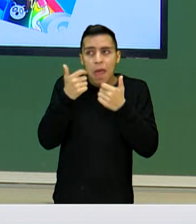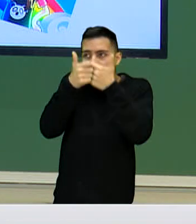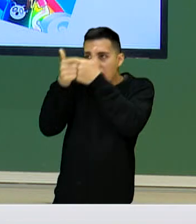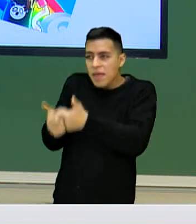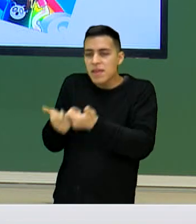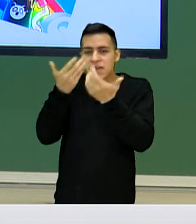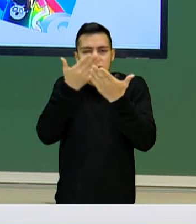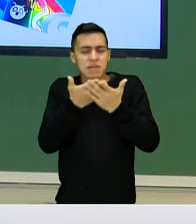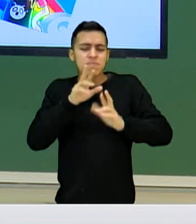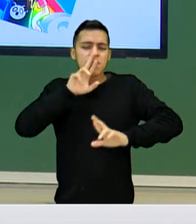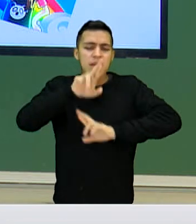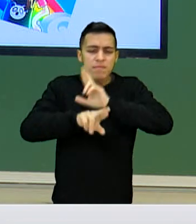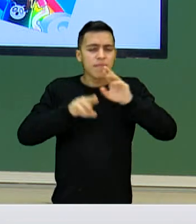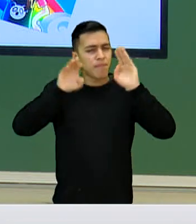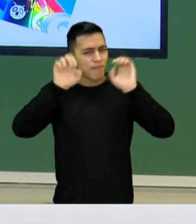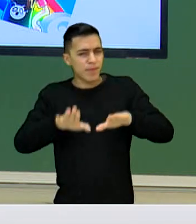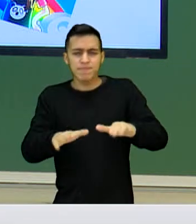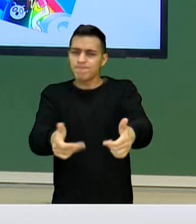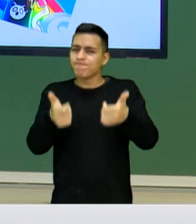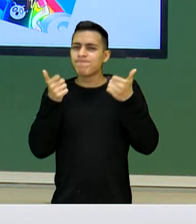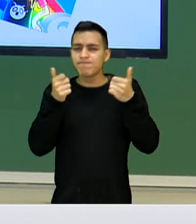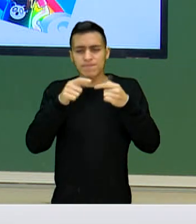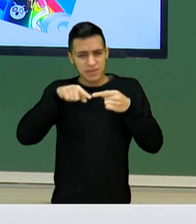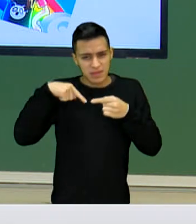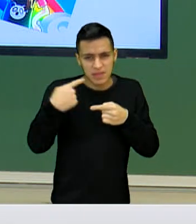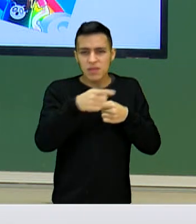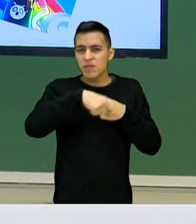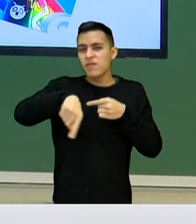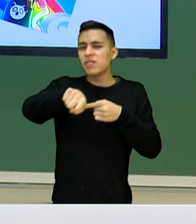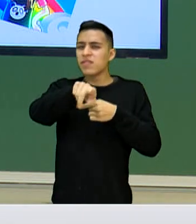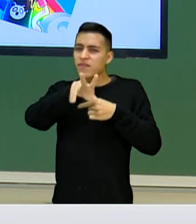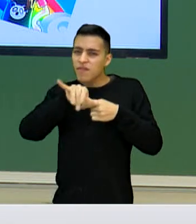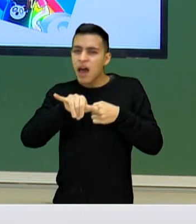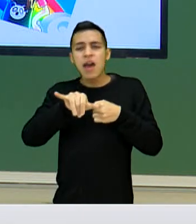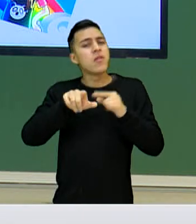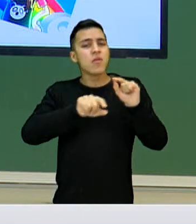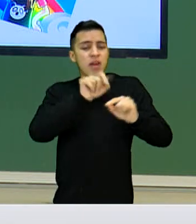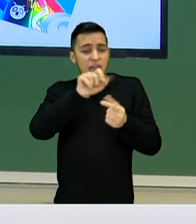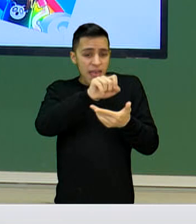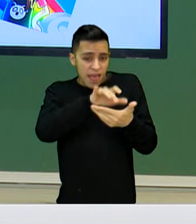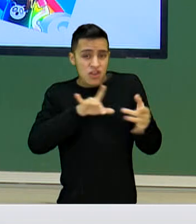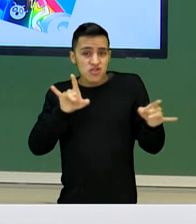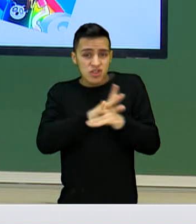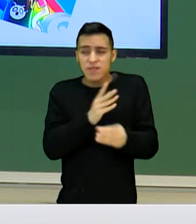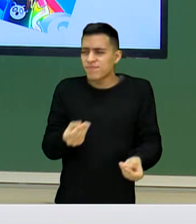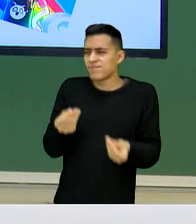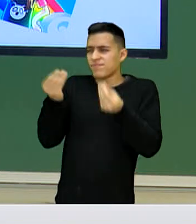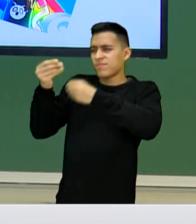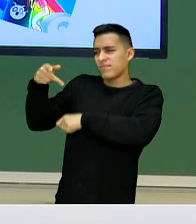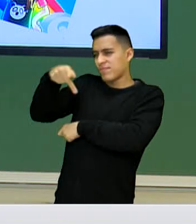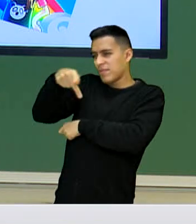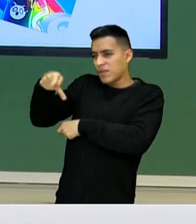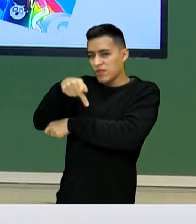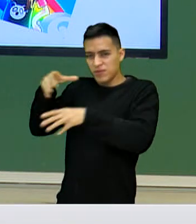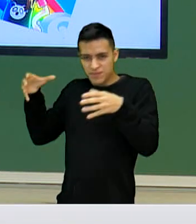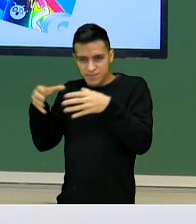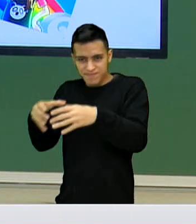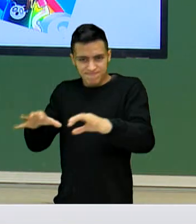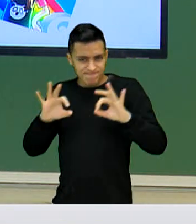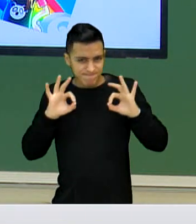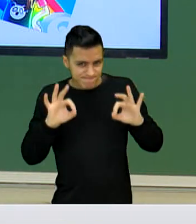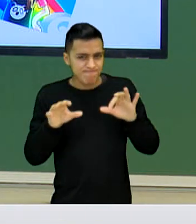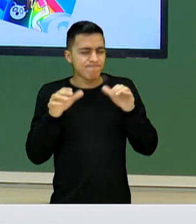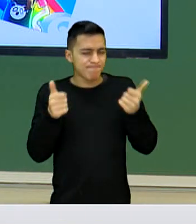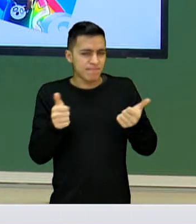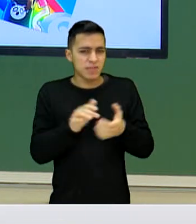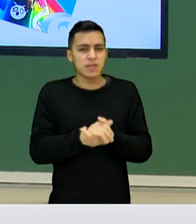aula, respondendo bem legal, e depois você vai ter que trazer essas atividades para o seu professor de turma, não é? Veja